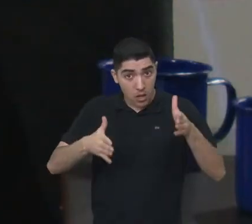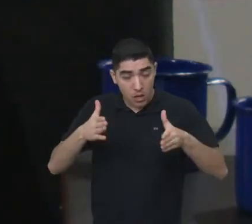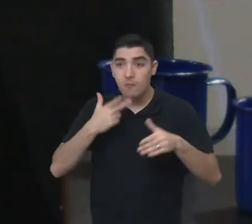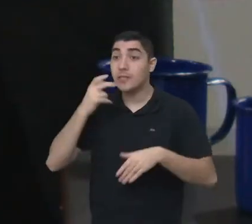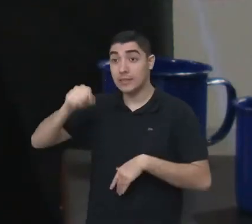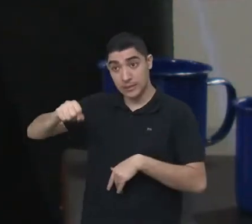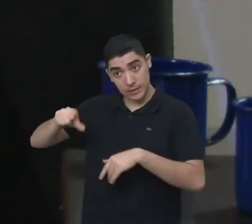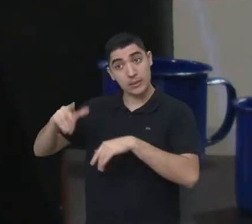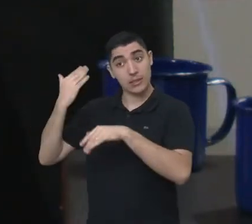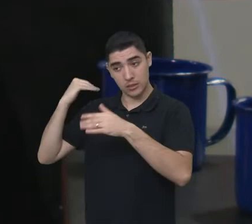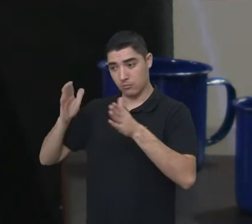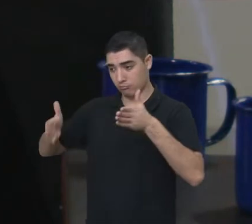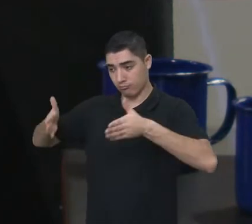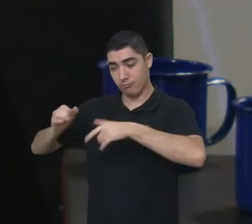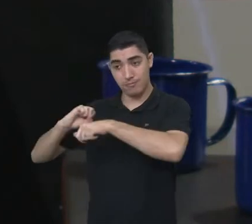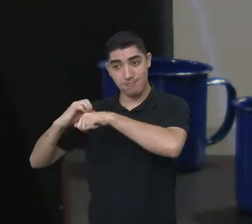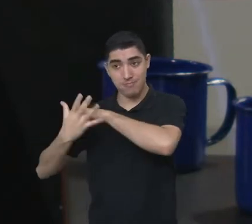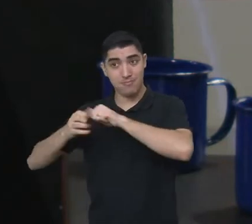foi muito legal, porque